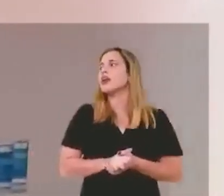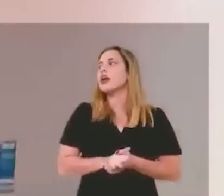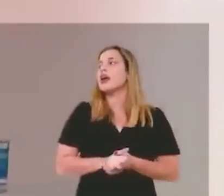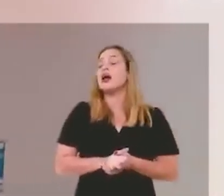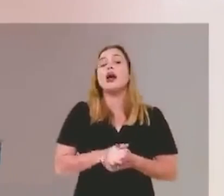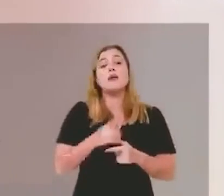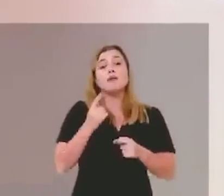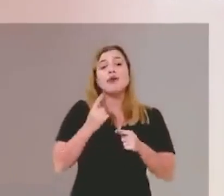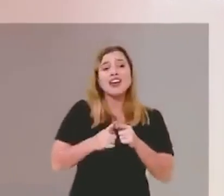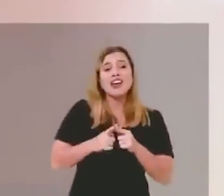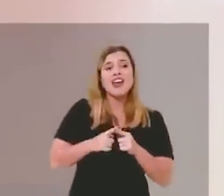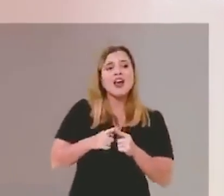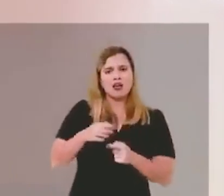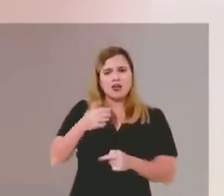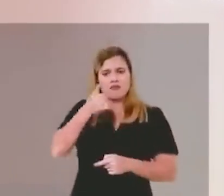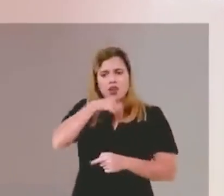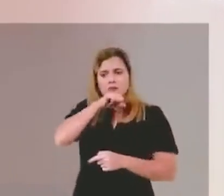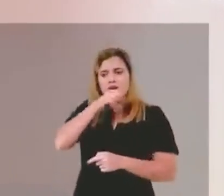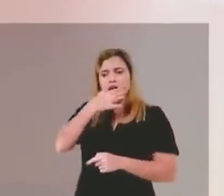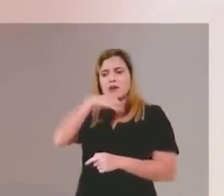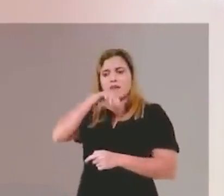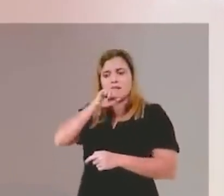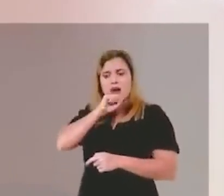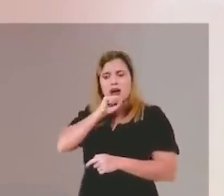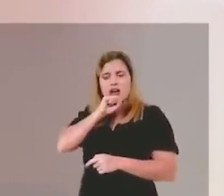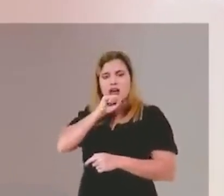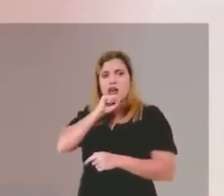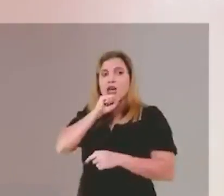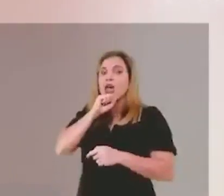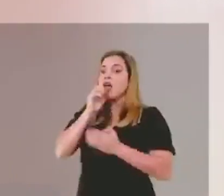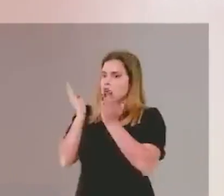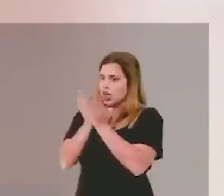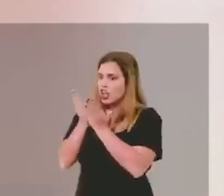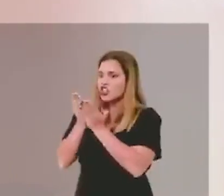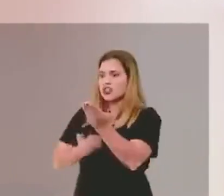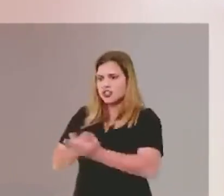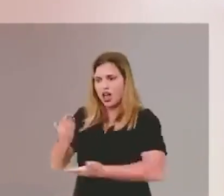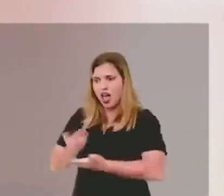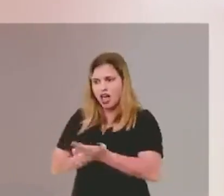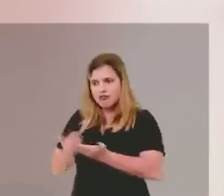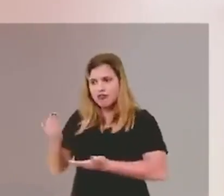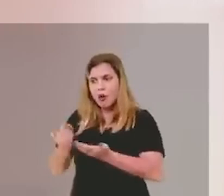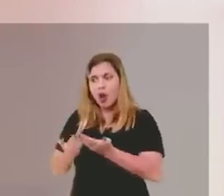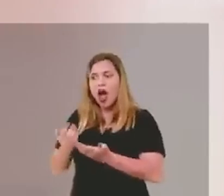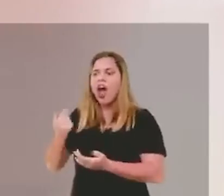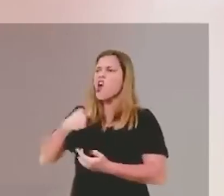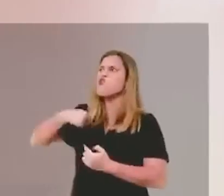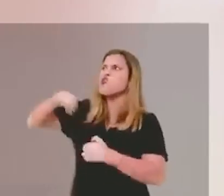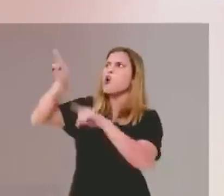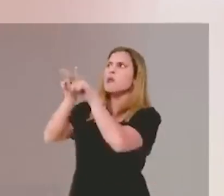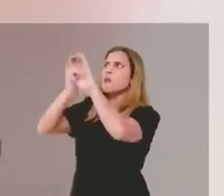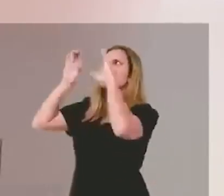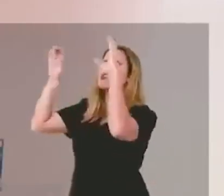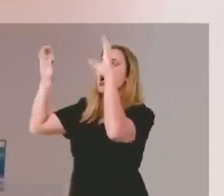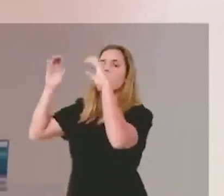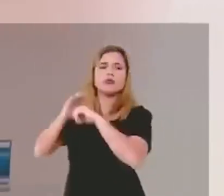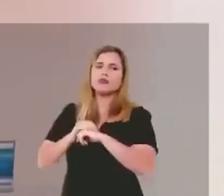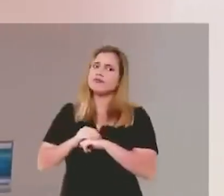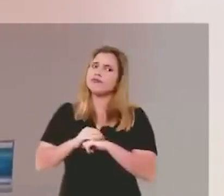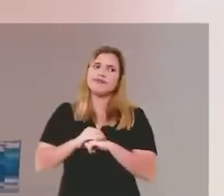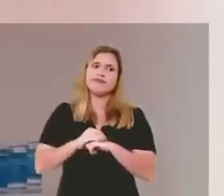ninguém para o céu não. A porta do céu é Jesus e o caminho para o céu é Jesus. E quem salva é Jesus.